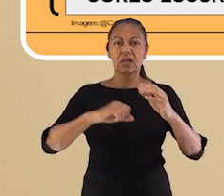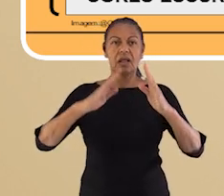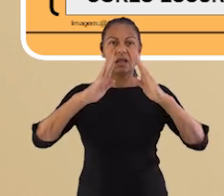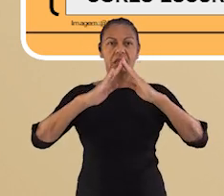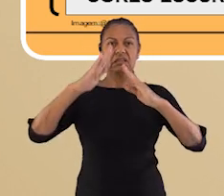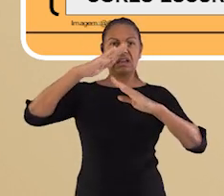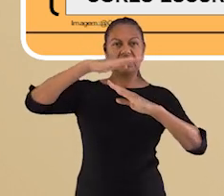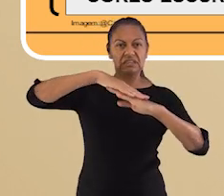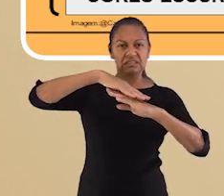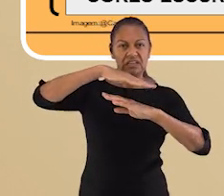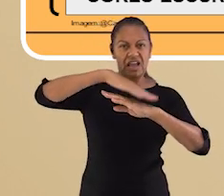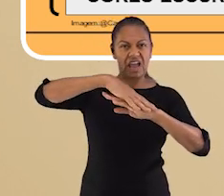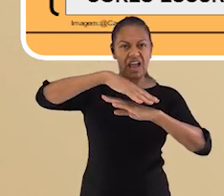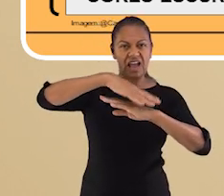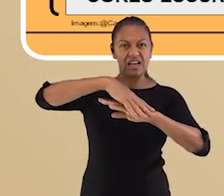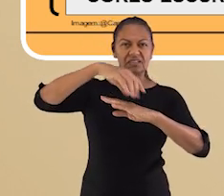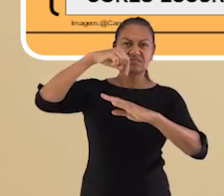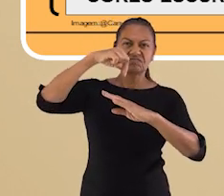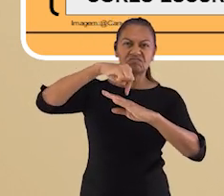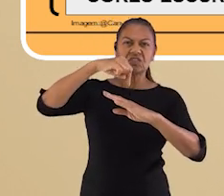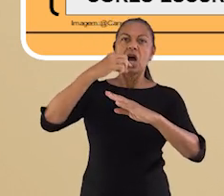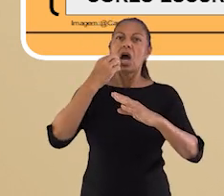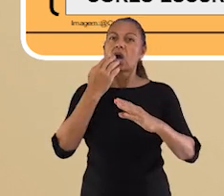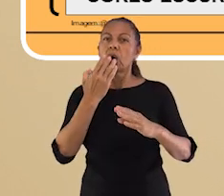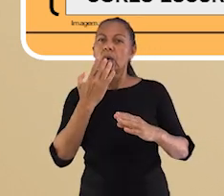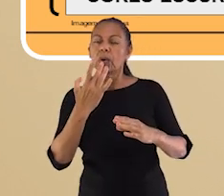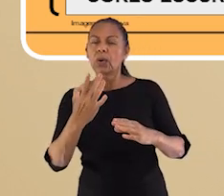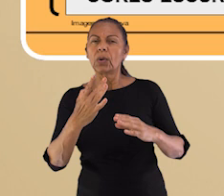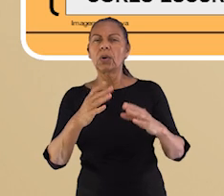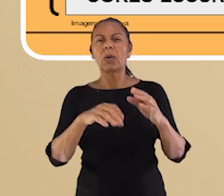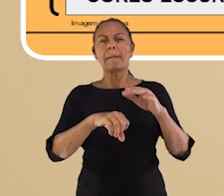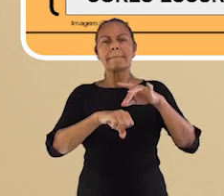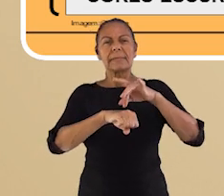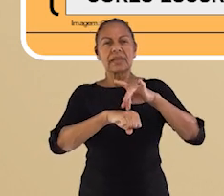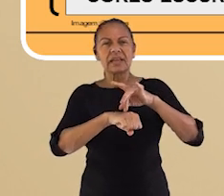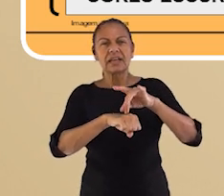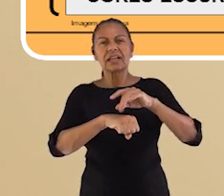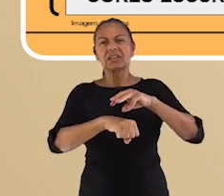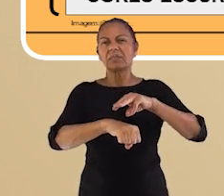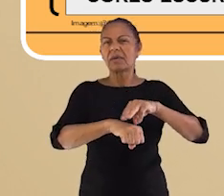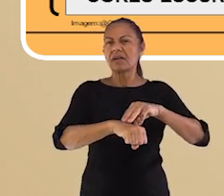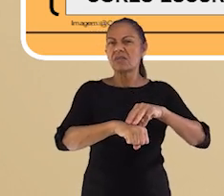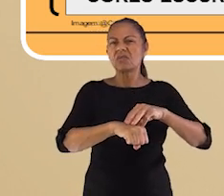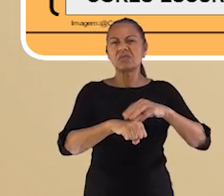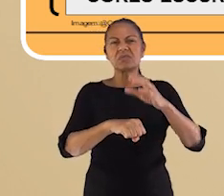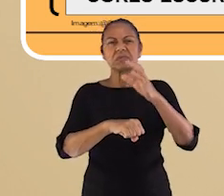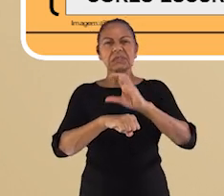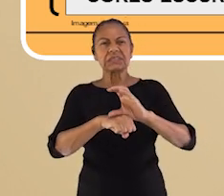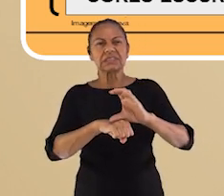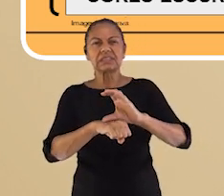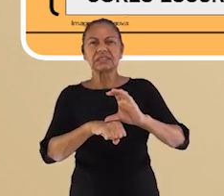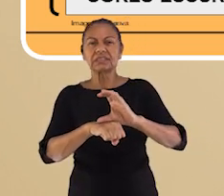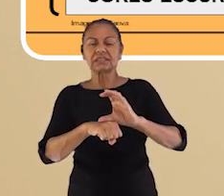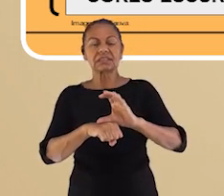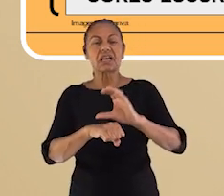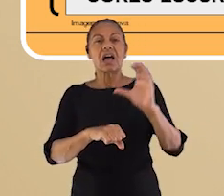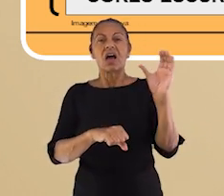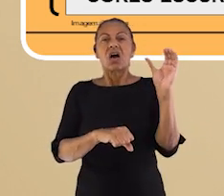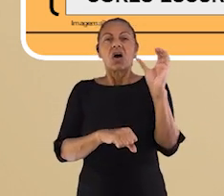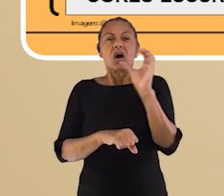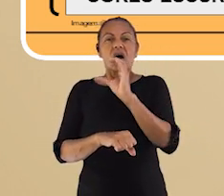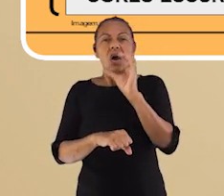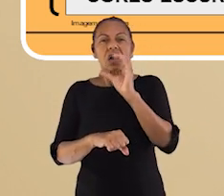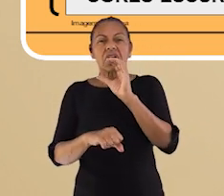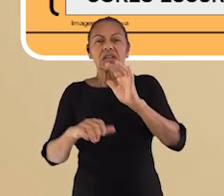e telhados escuros. Todos esses materiais costumam ter cores muito escuras, como o preto, o marrom